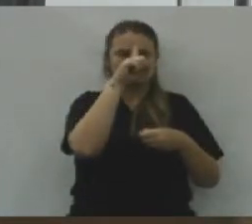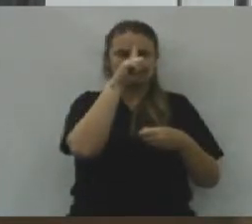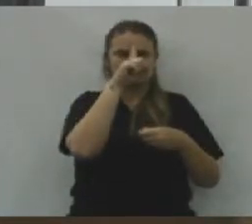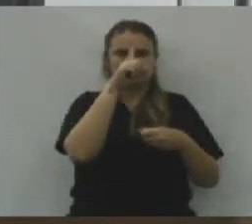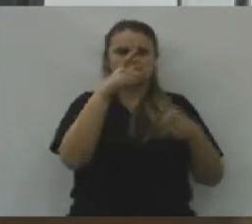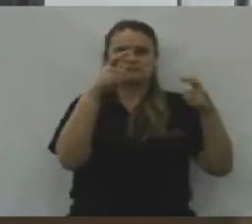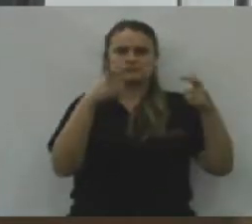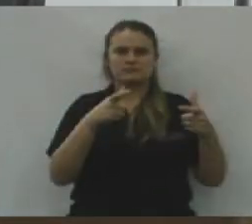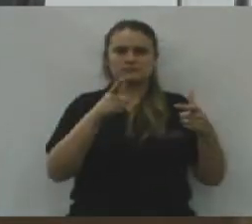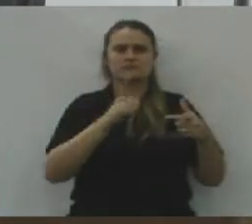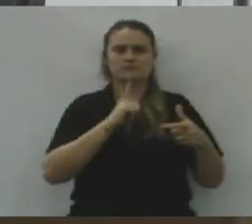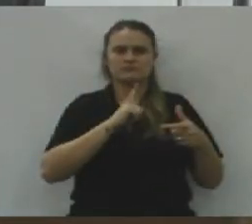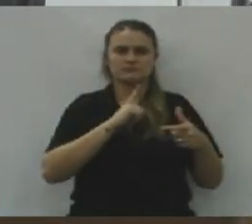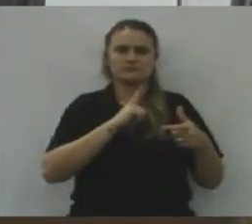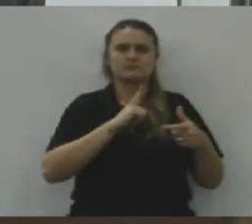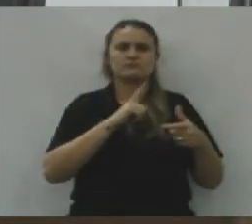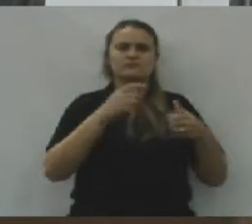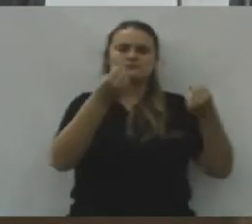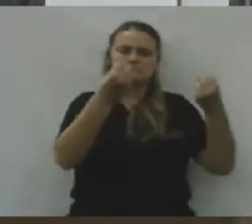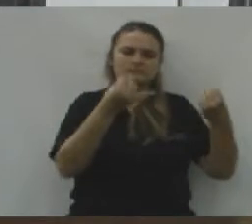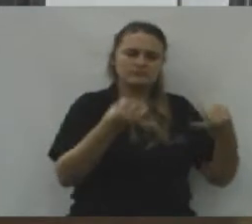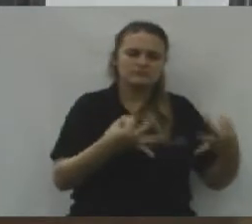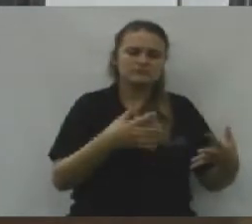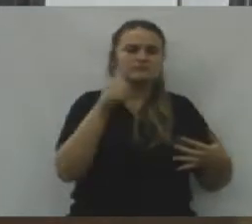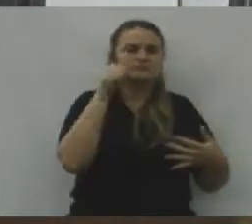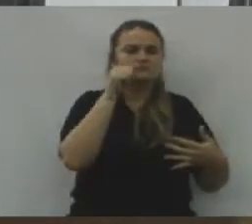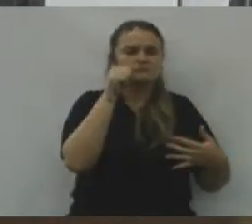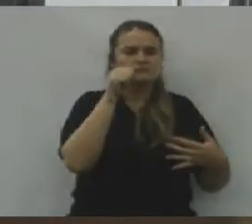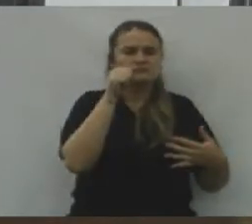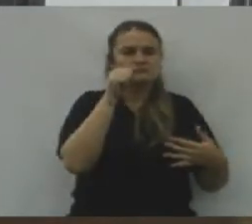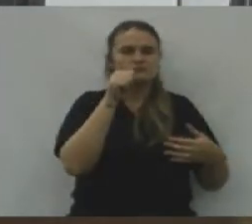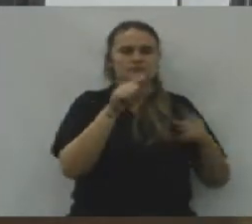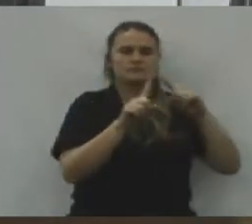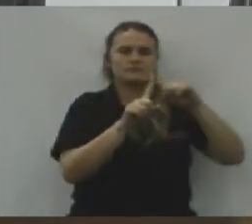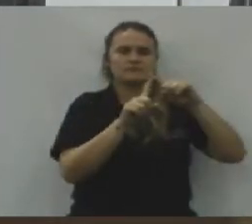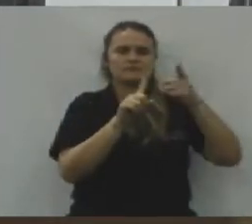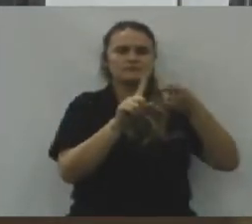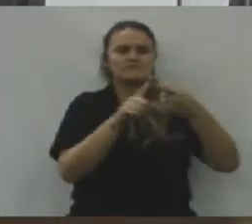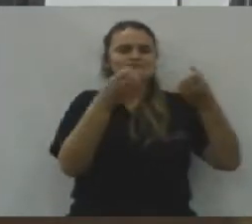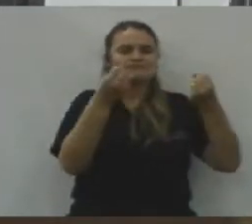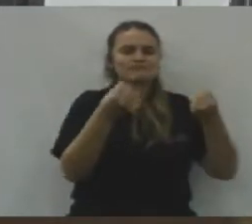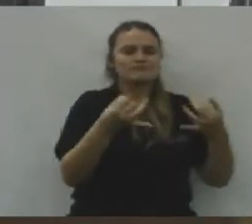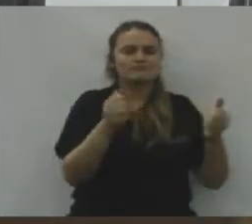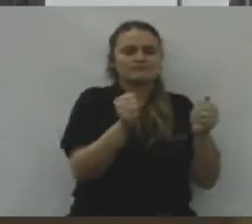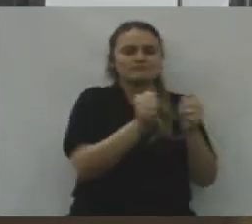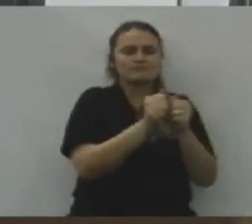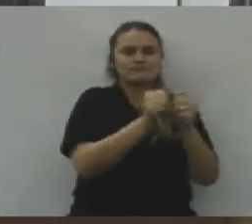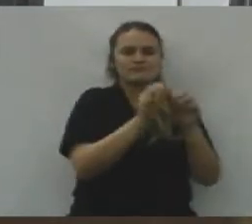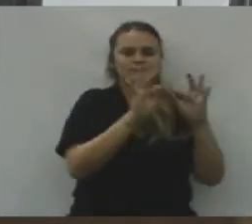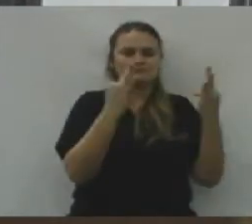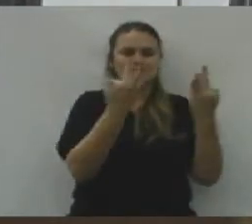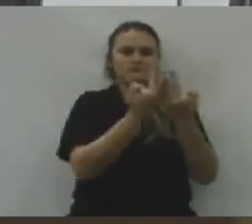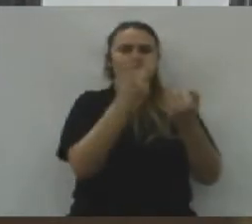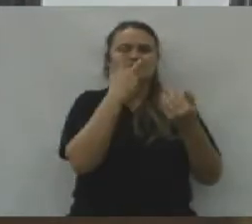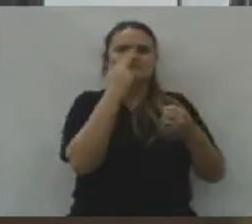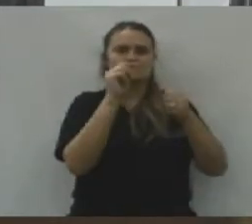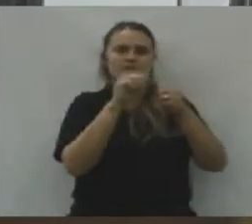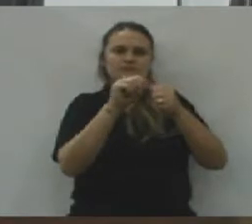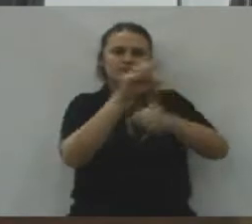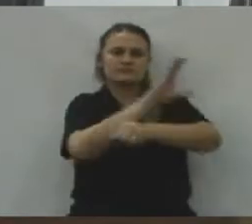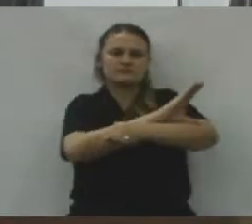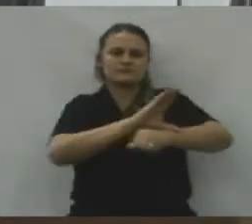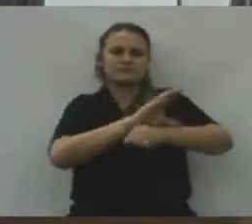teríamos pré-natais das parturientes, e que elas e a família também pudessem estar sabendo